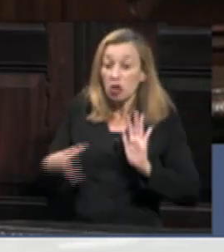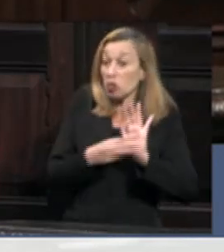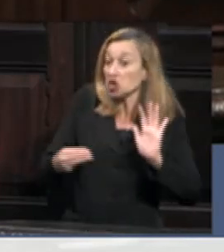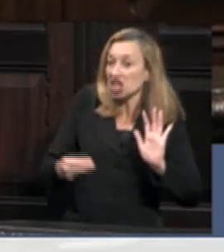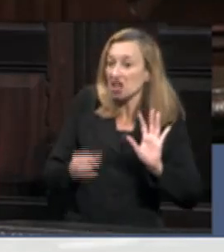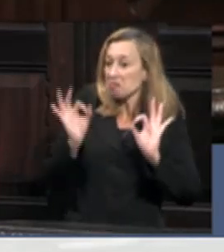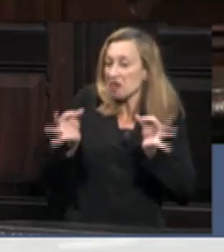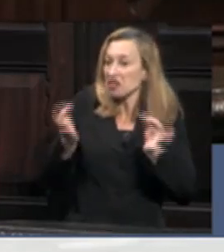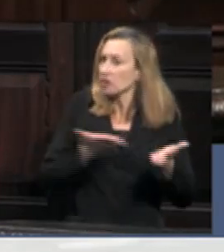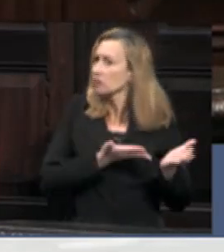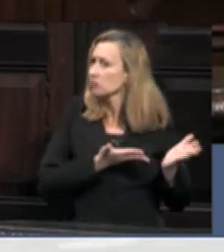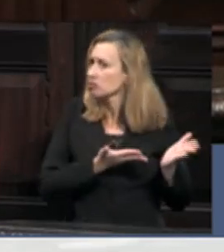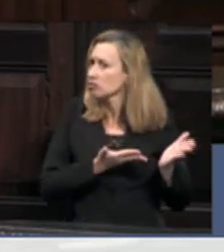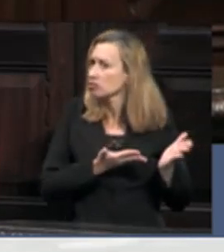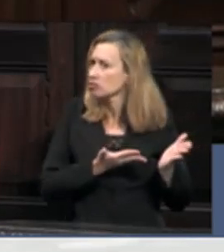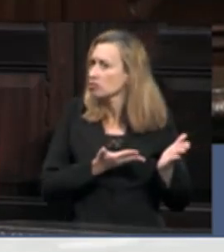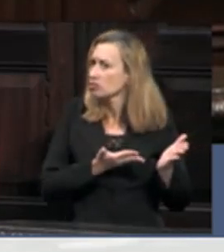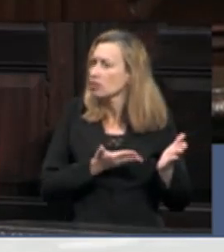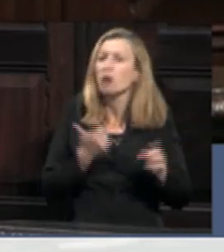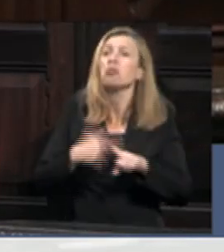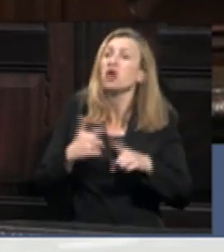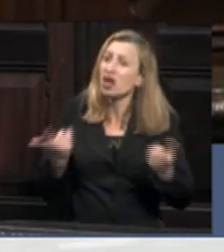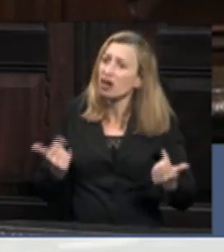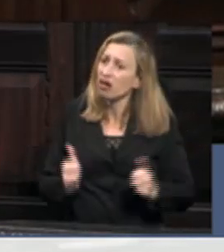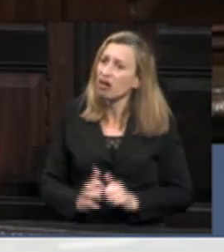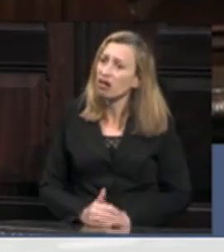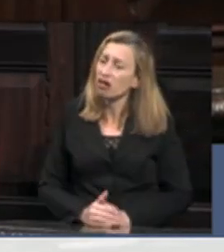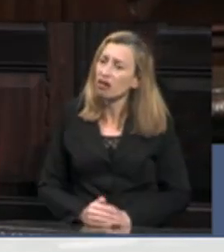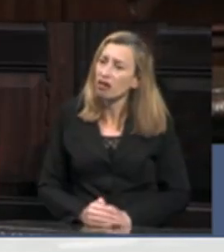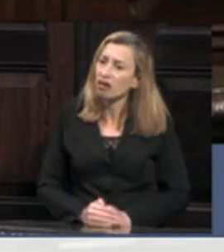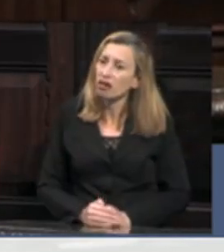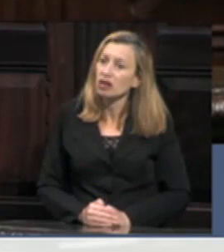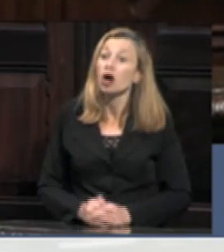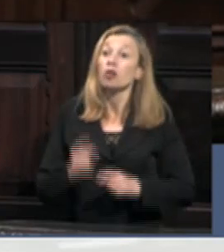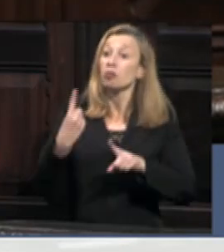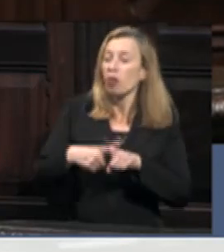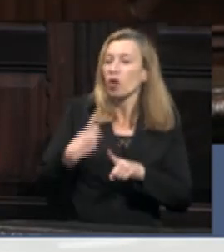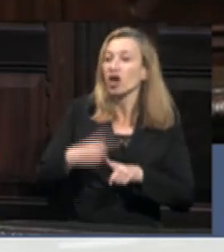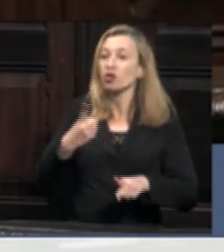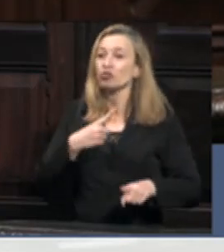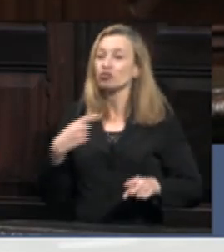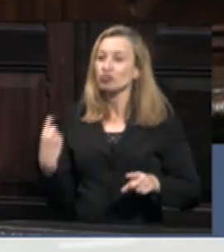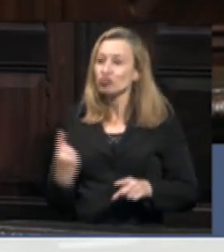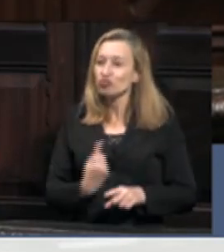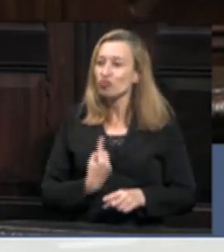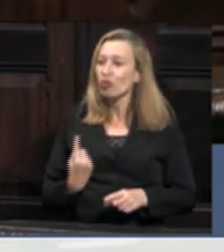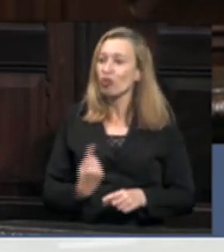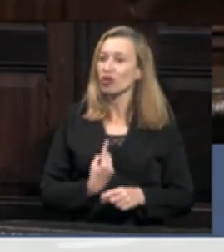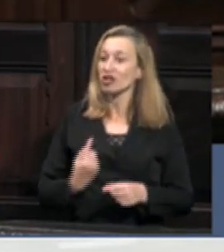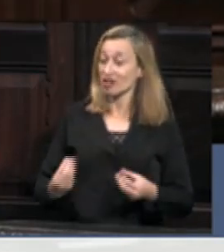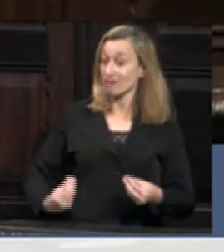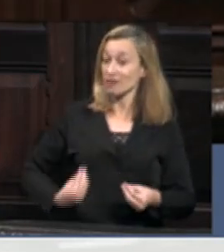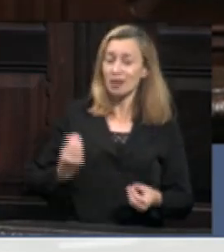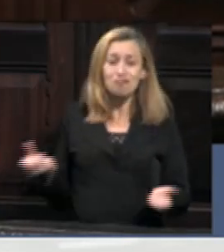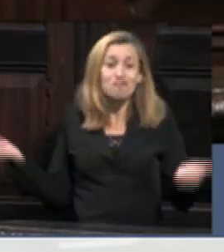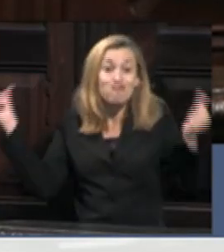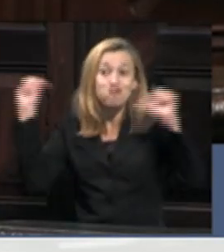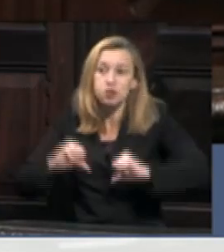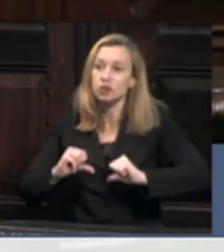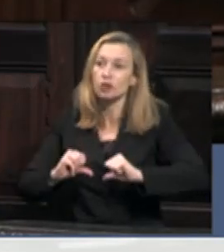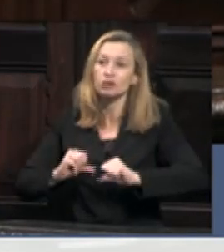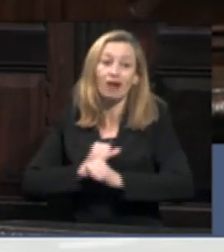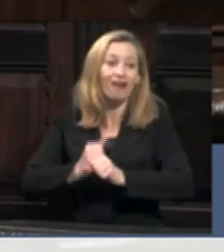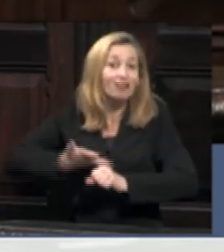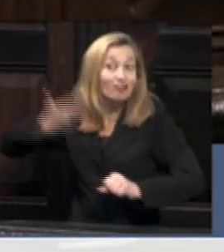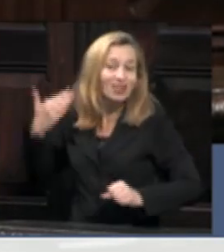vou dar a parte de Vossa Excelência. Por que que não pode? Porque a nossa situação é muito pior do que há anos atrás. Por